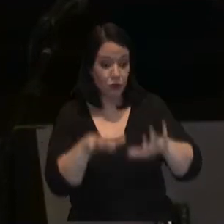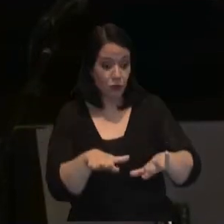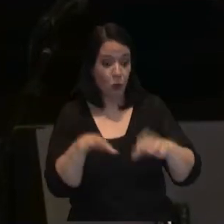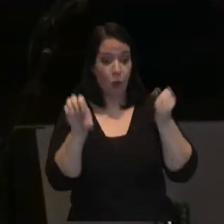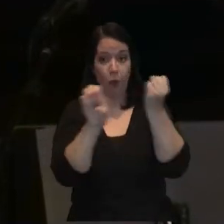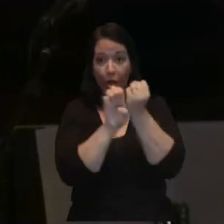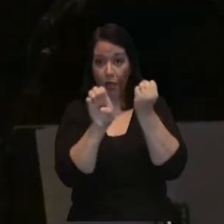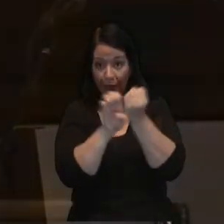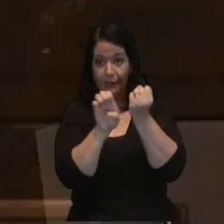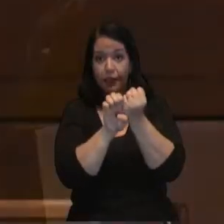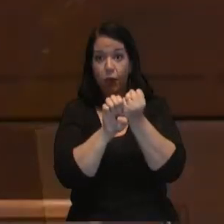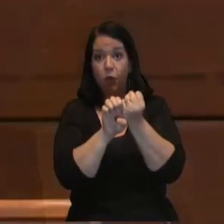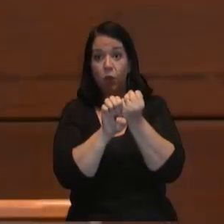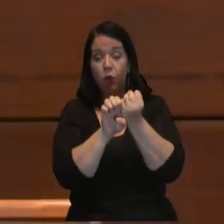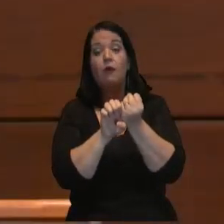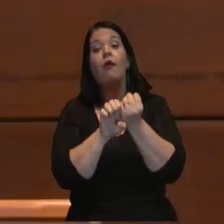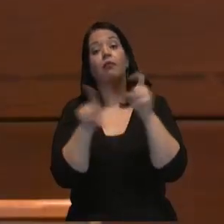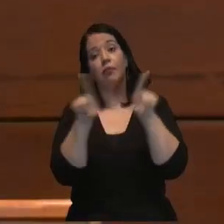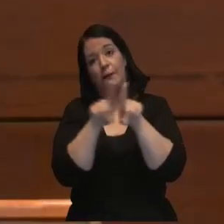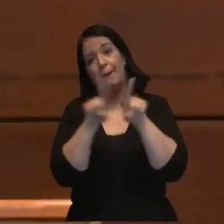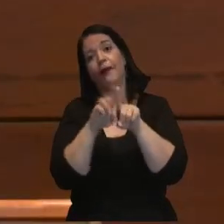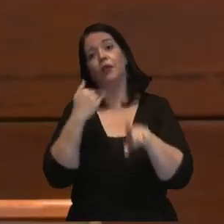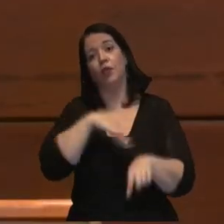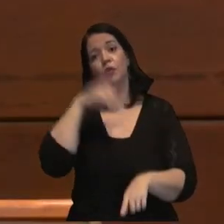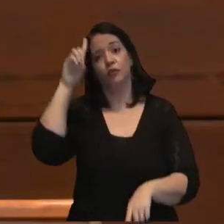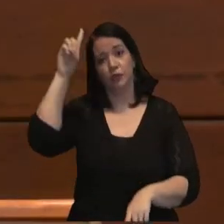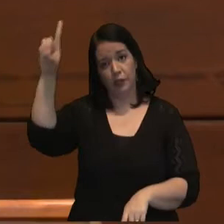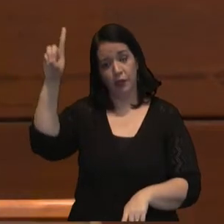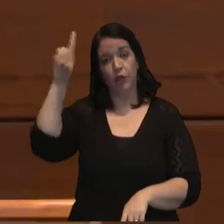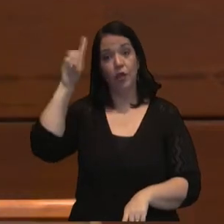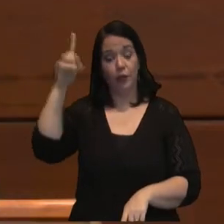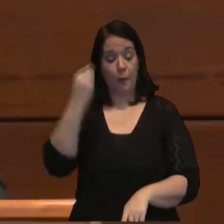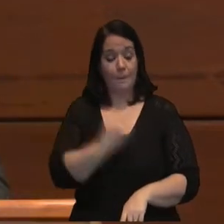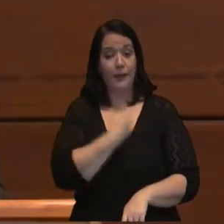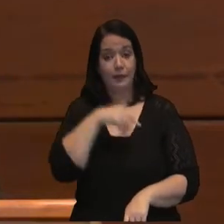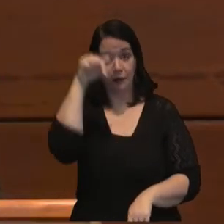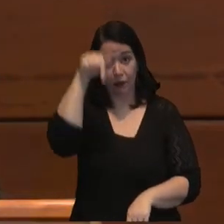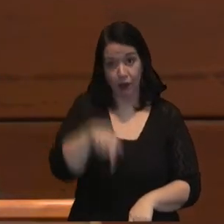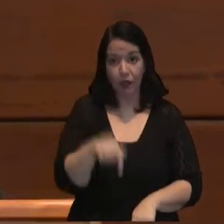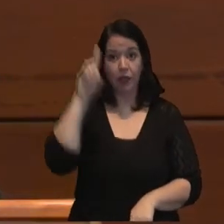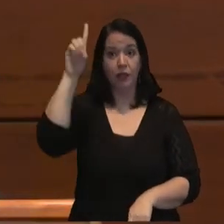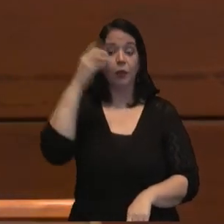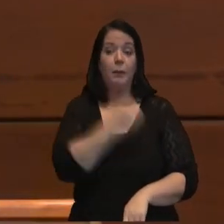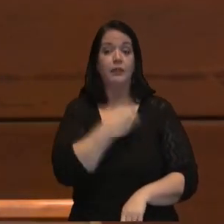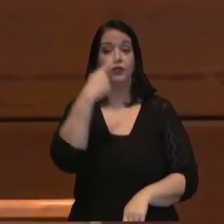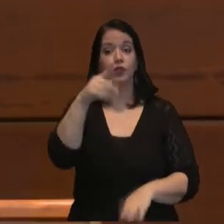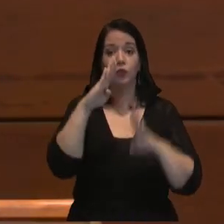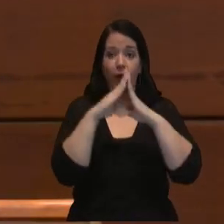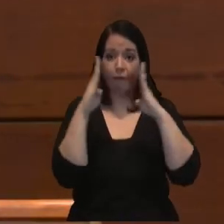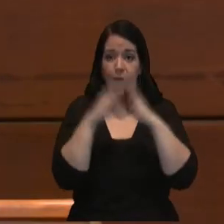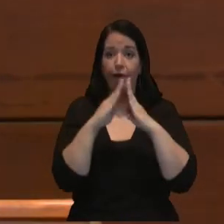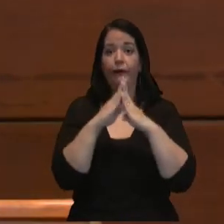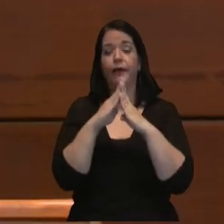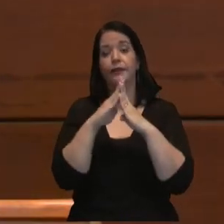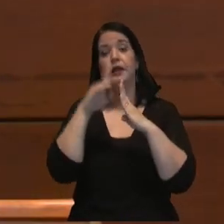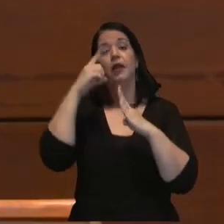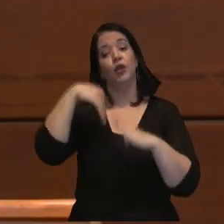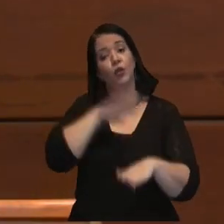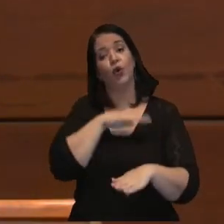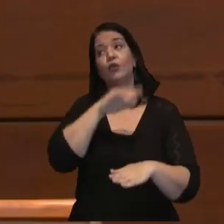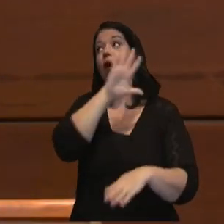Ele está aqui neste lugar, está aí na sua casa, sendo reverenciado e sendo adorado pela obra que Ele